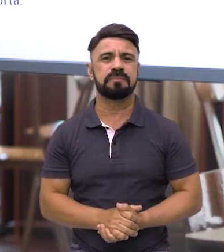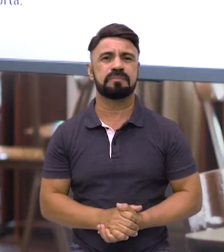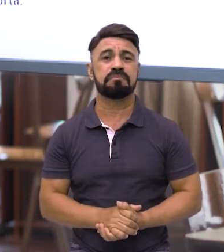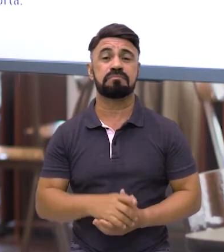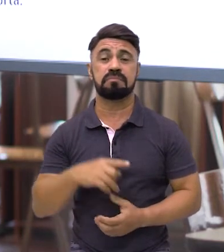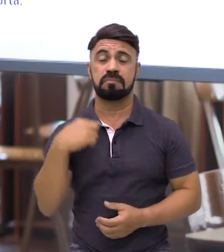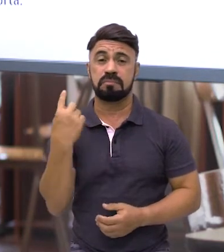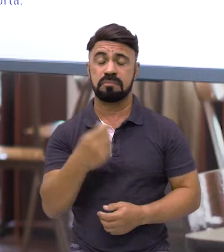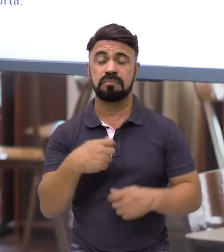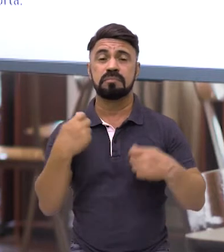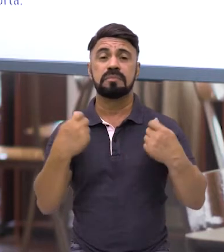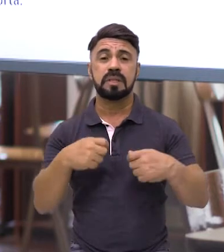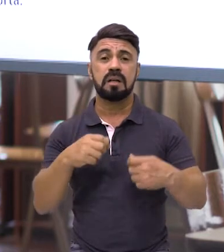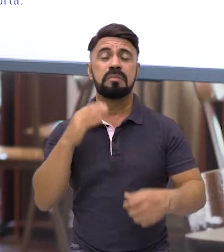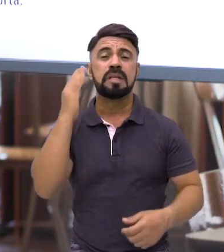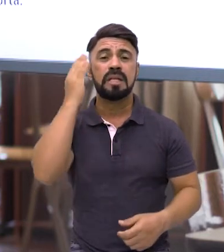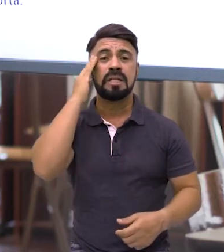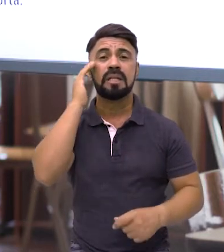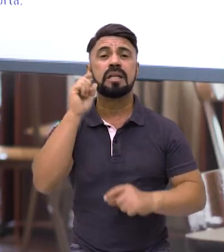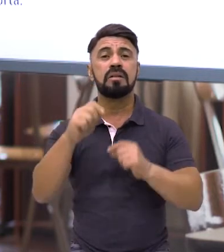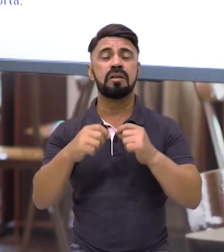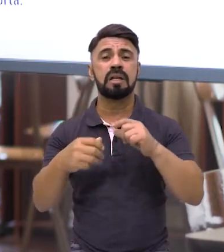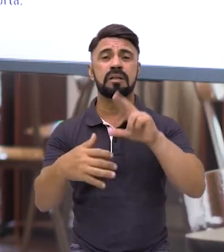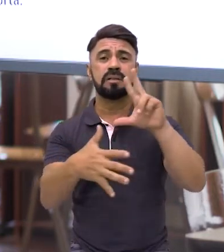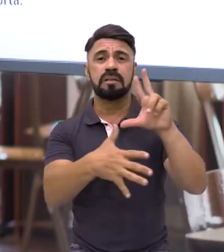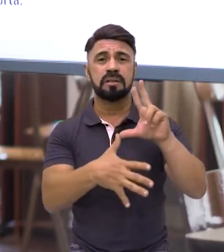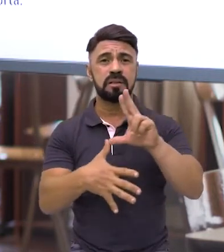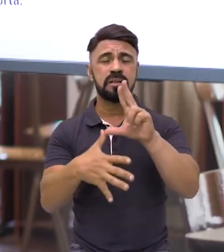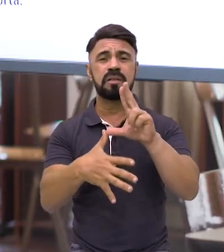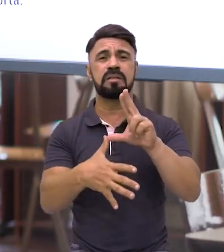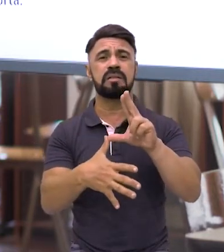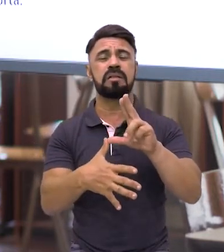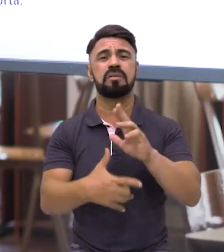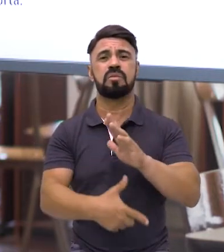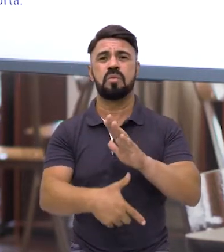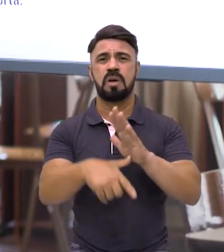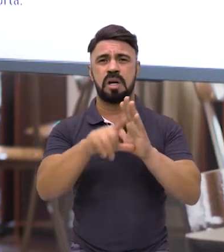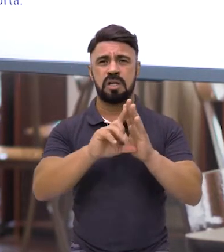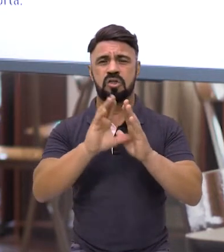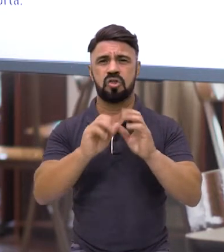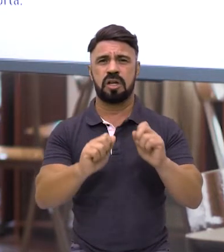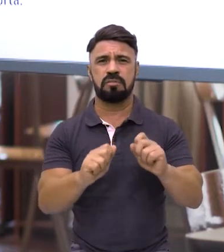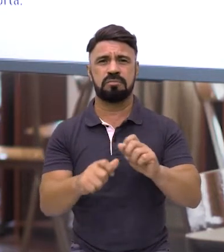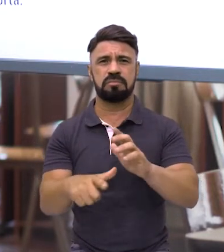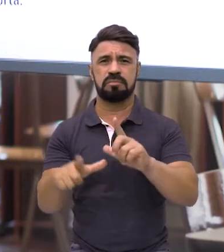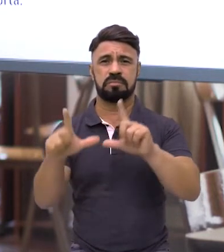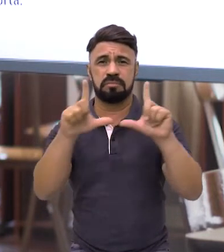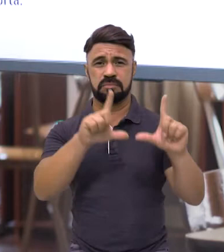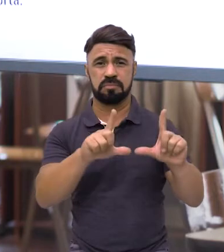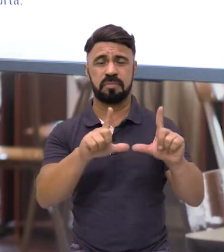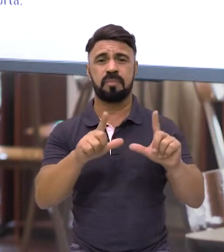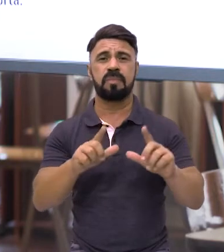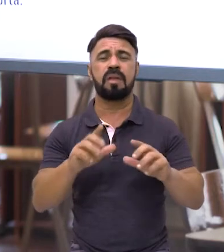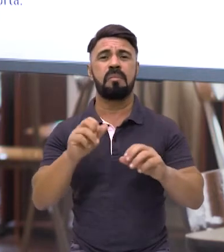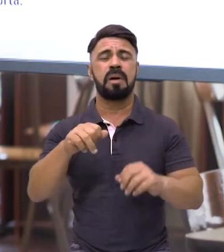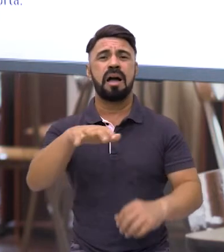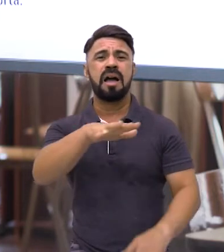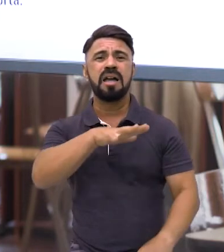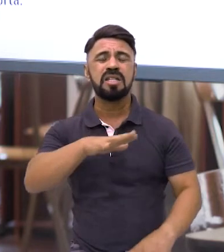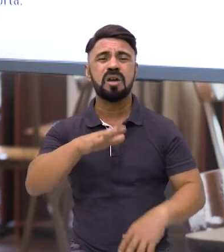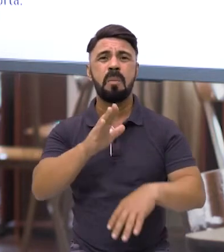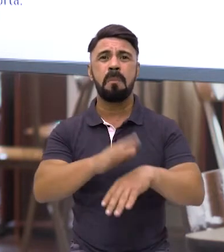Nós devemos entender também que a América Latina, como foi visto no slide anterior, é a região